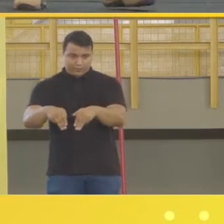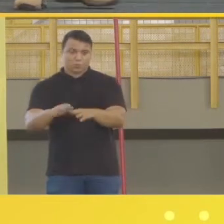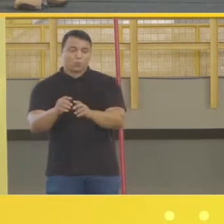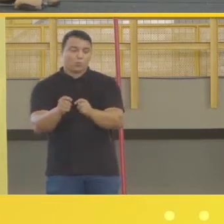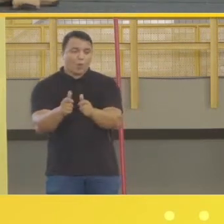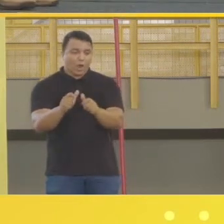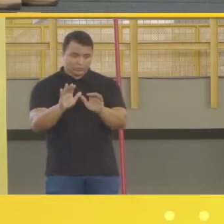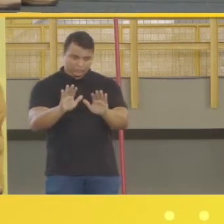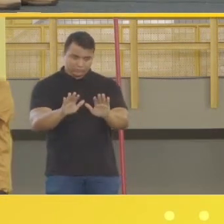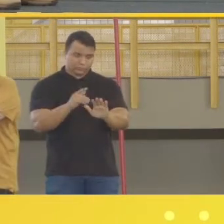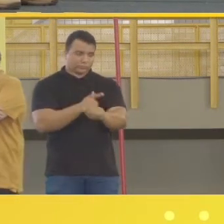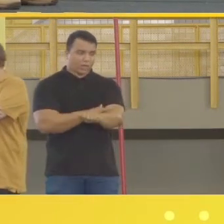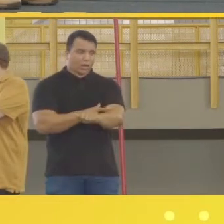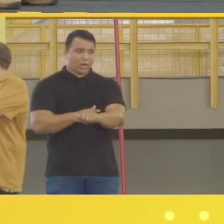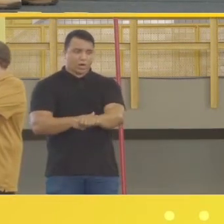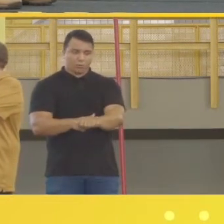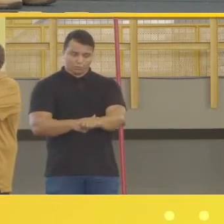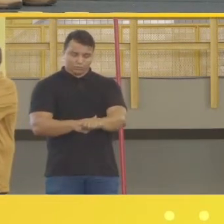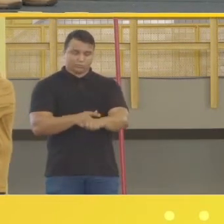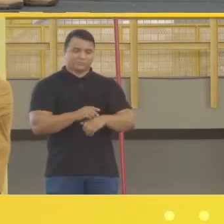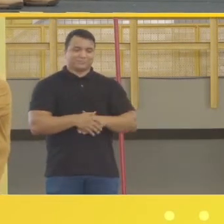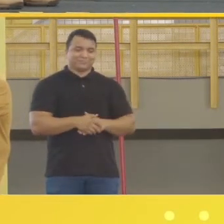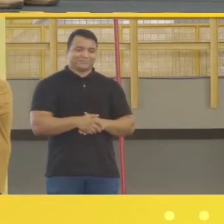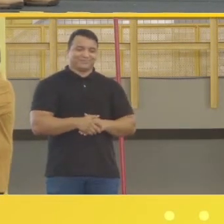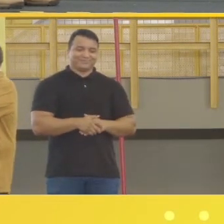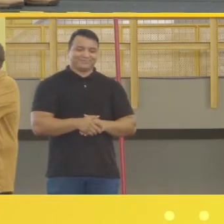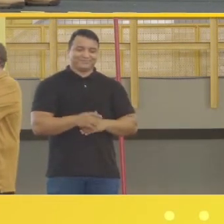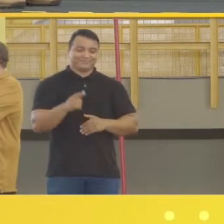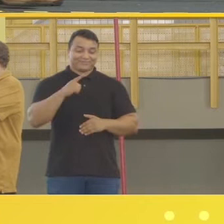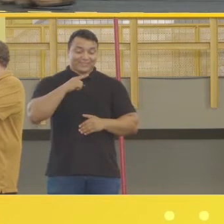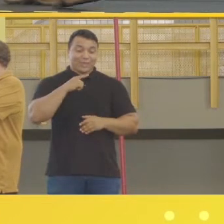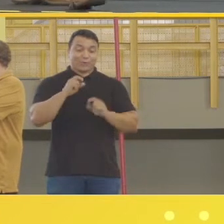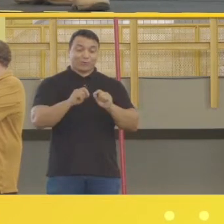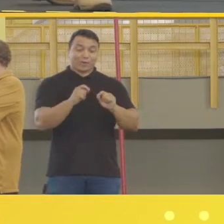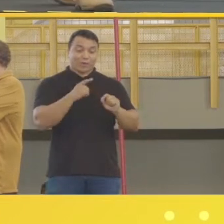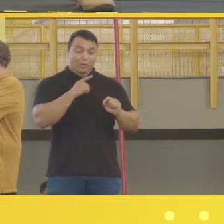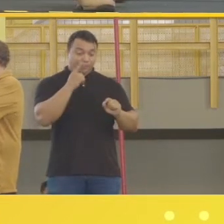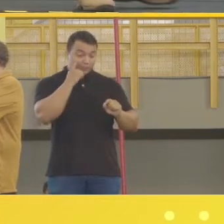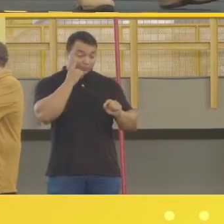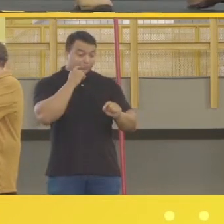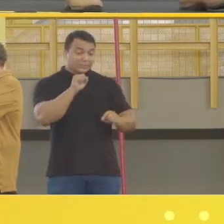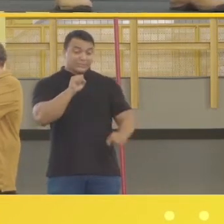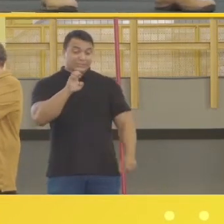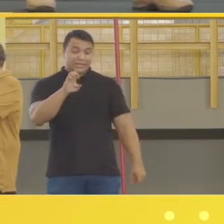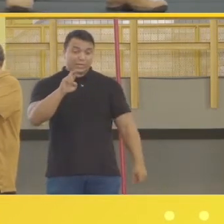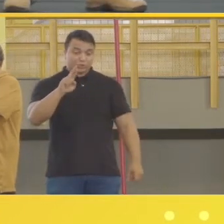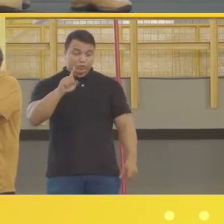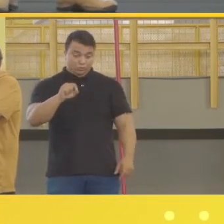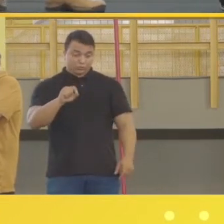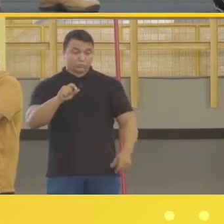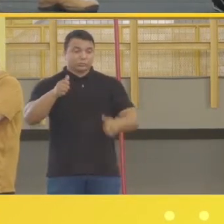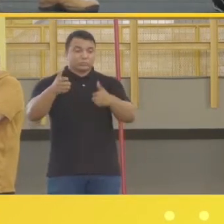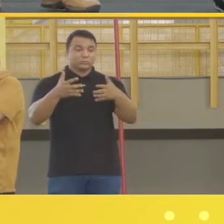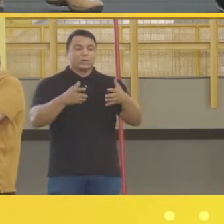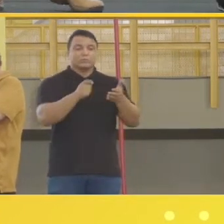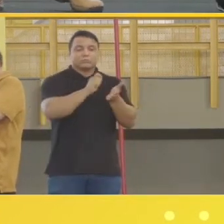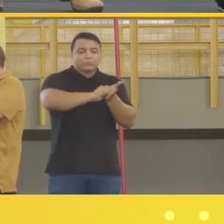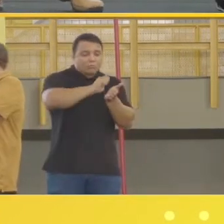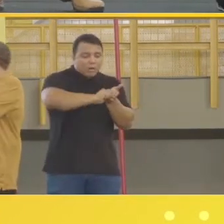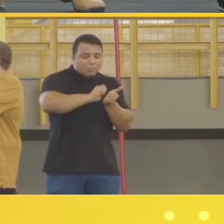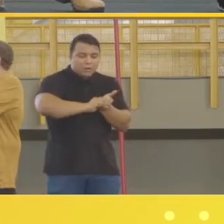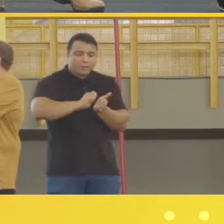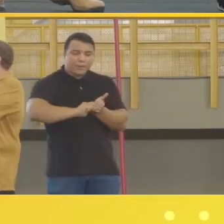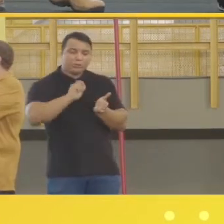minha fala. Aqui nós temos o seguinte: a preocupação de Sérgio Buarque ao escrever Raízes